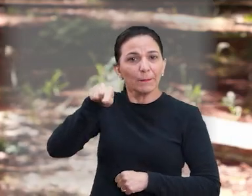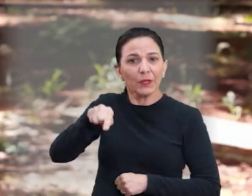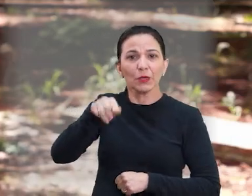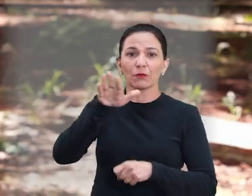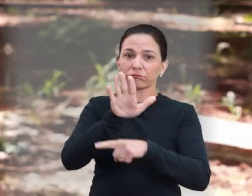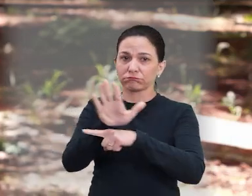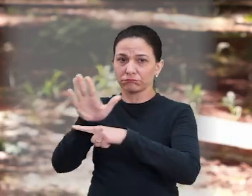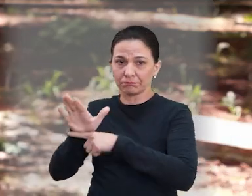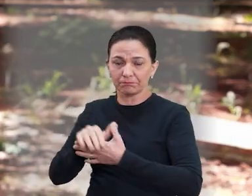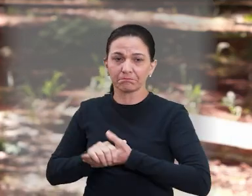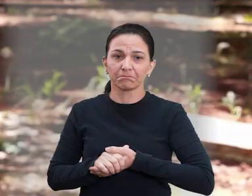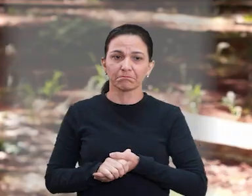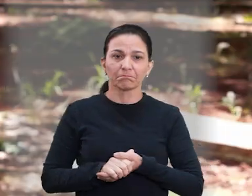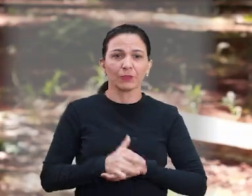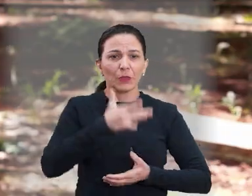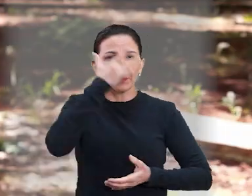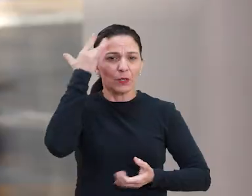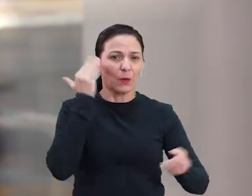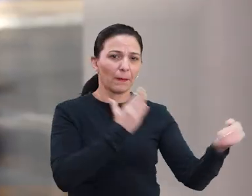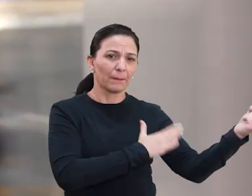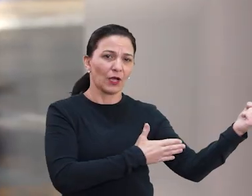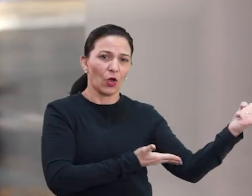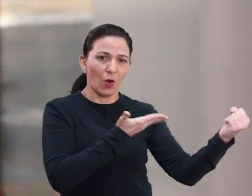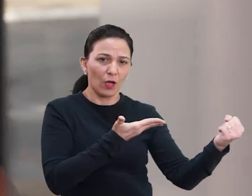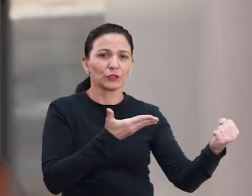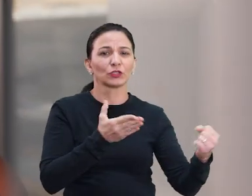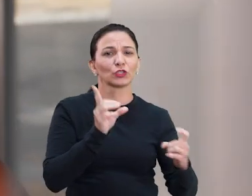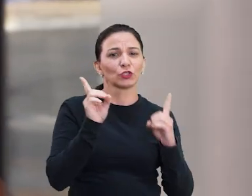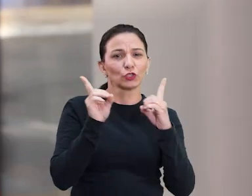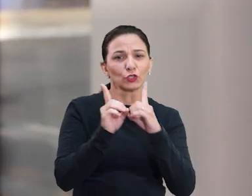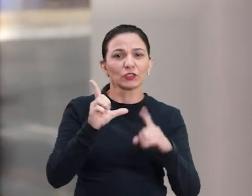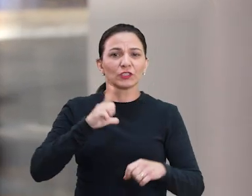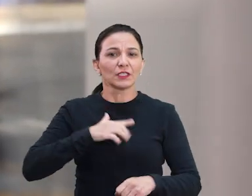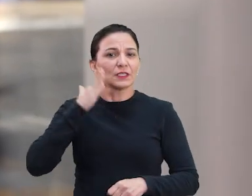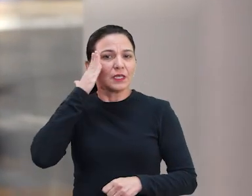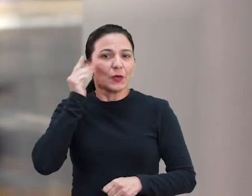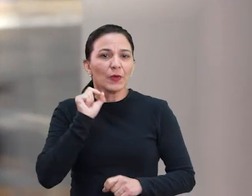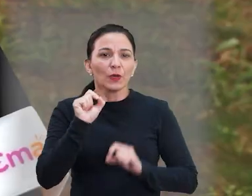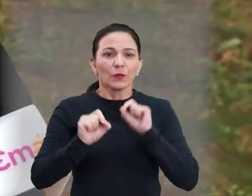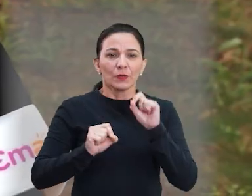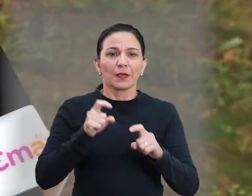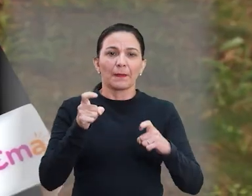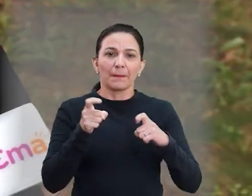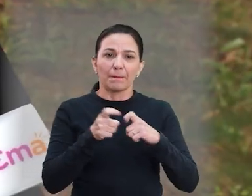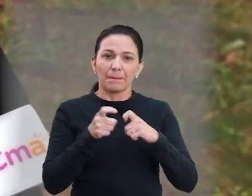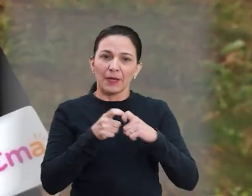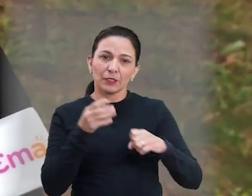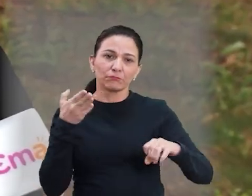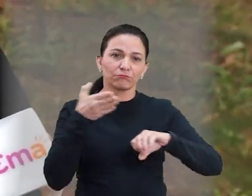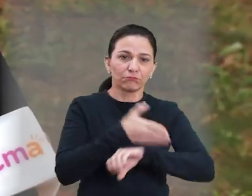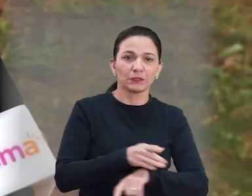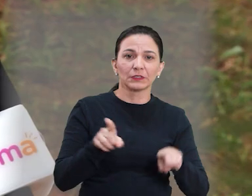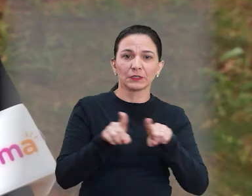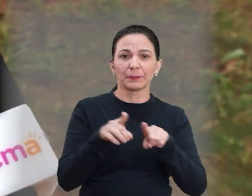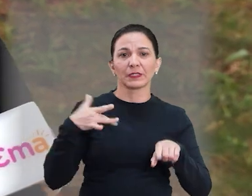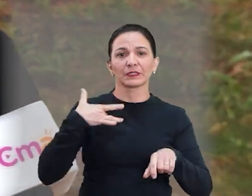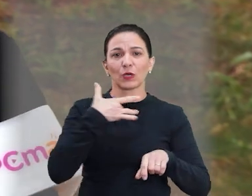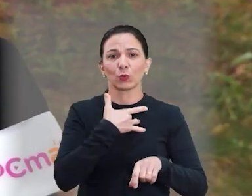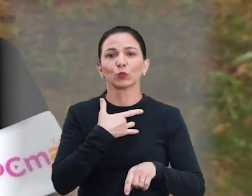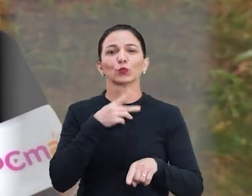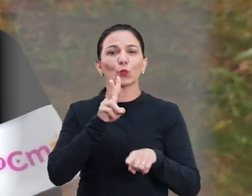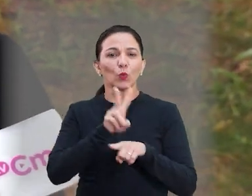Araraquara somente no ano passado quem passou pelo problema sabe que ir ao médico e cuidar da